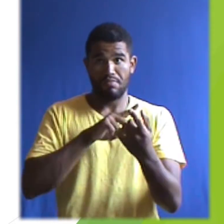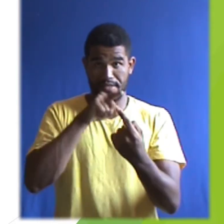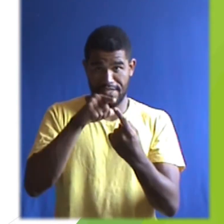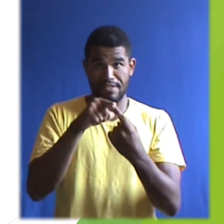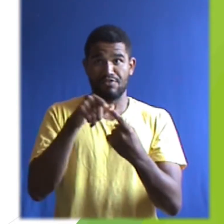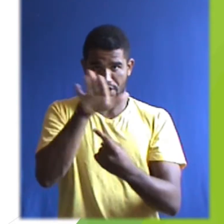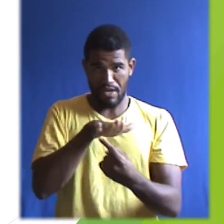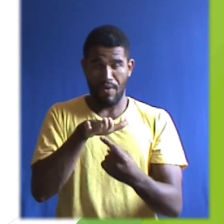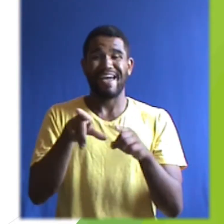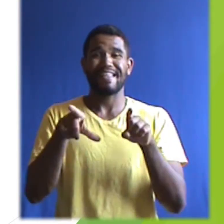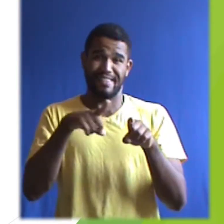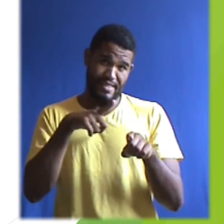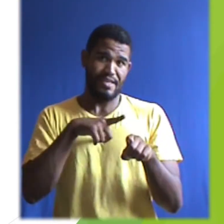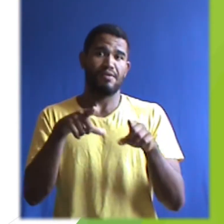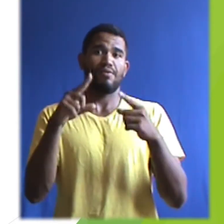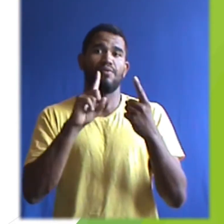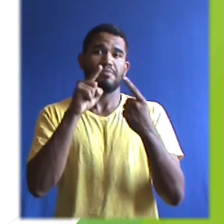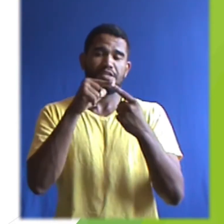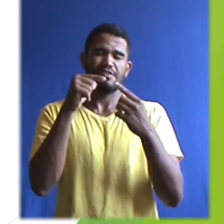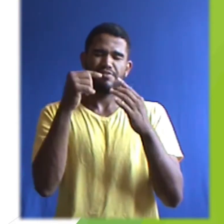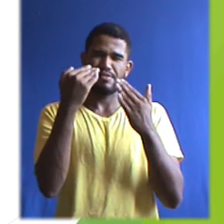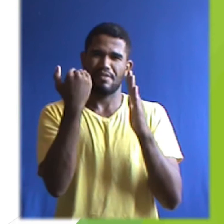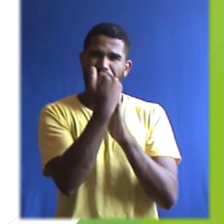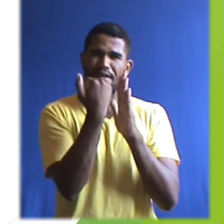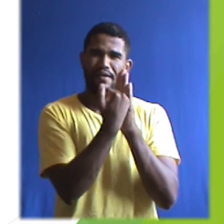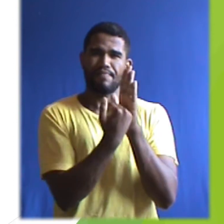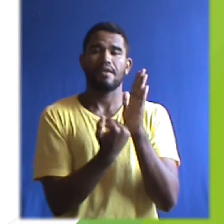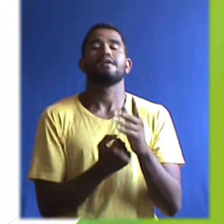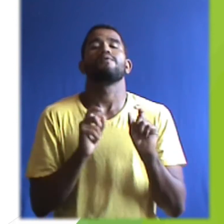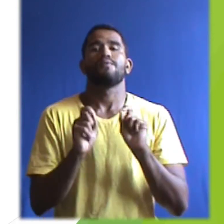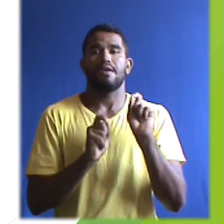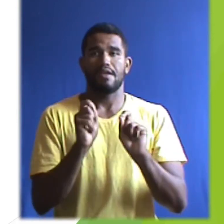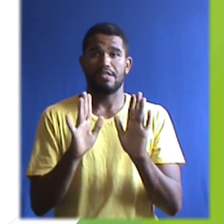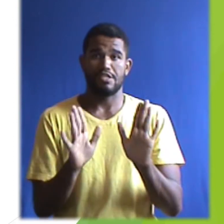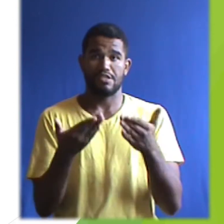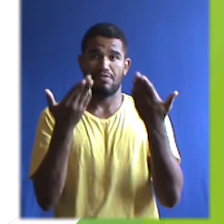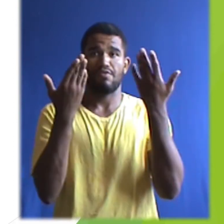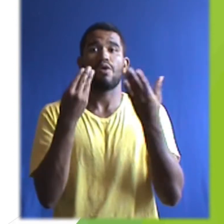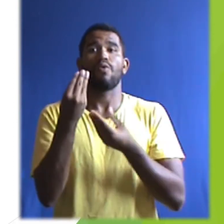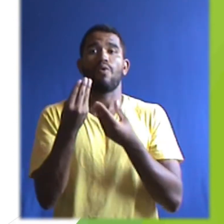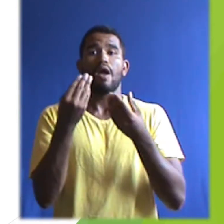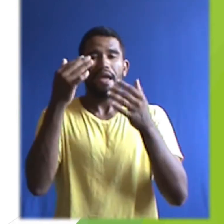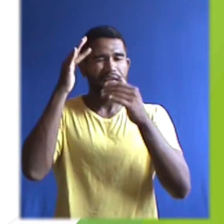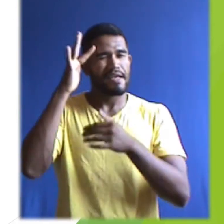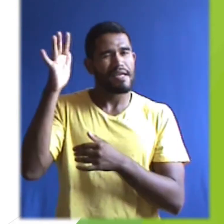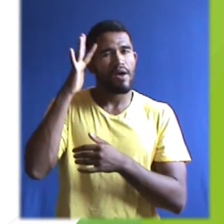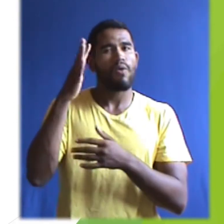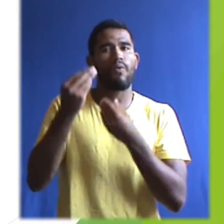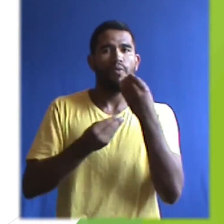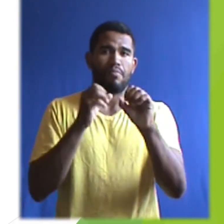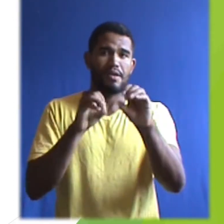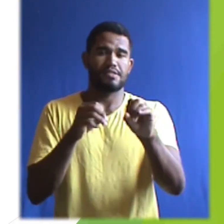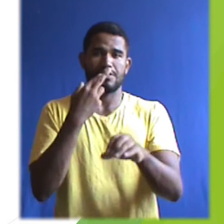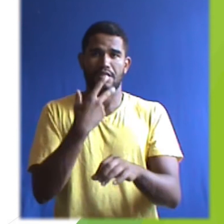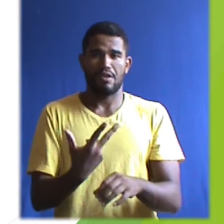de escolarização. E dentro desse objetivo geral, nós vamos trabalhar objetivos específicos, que é